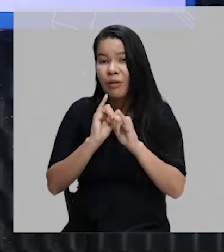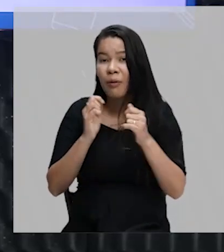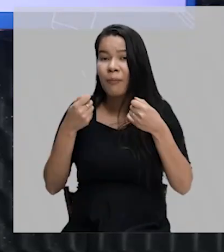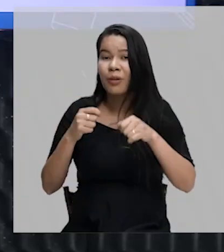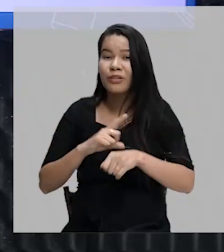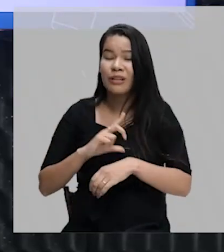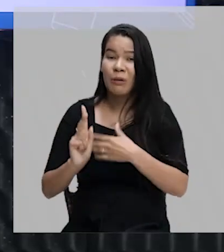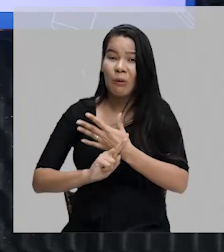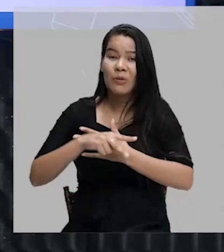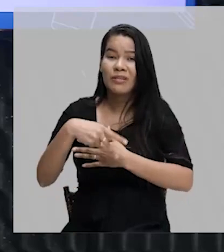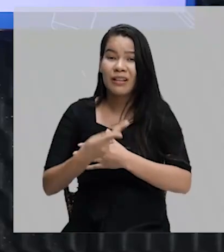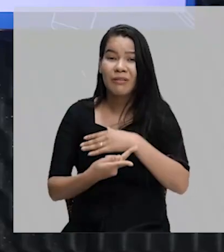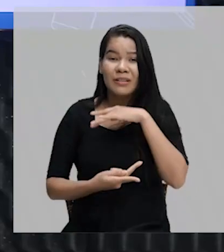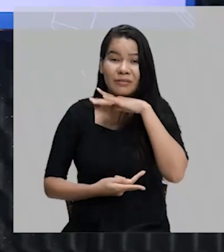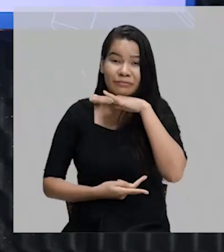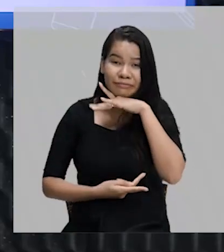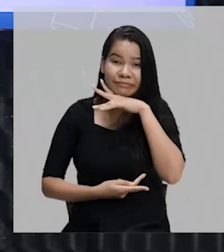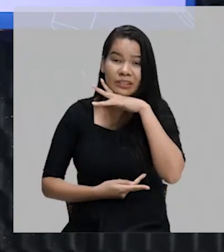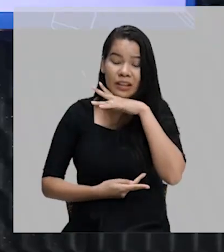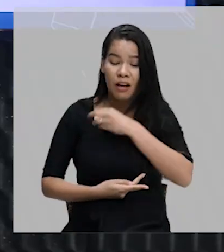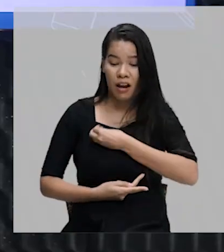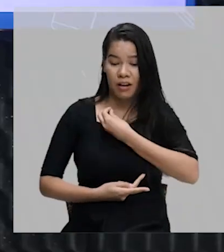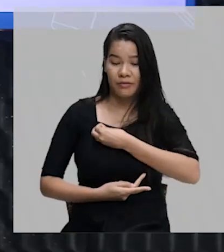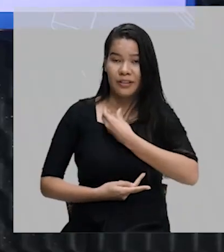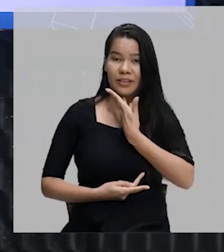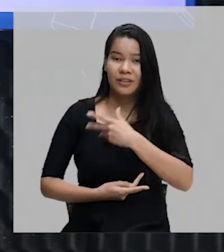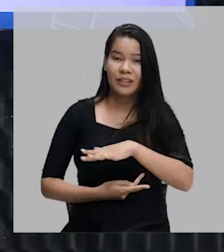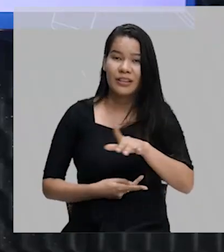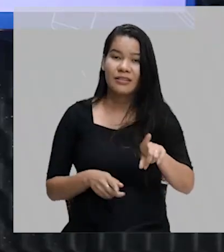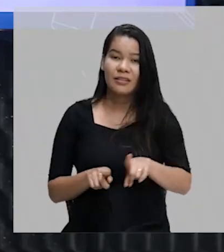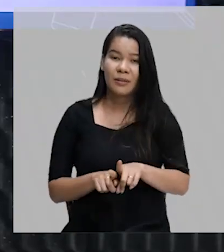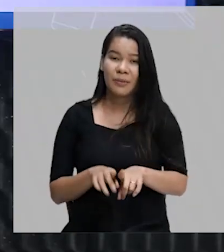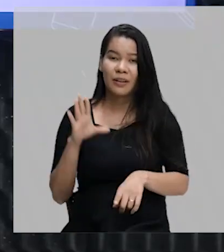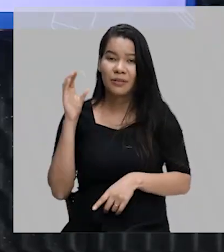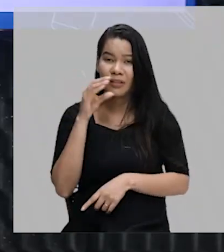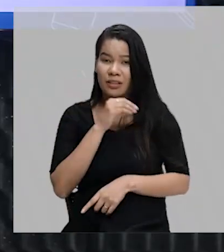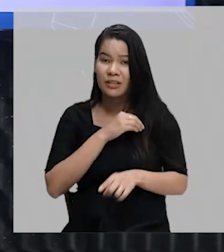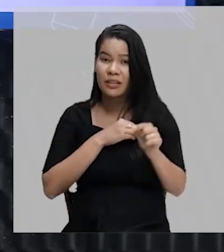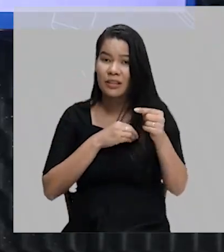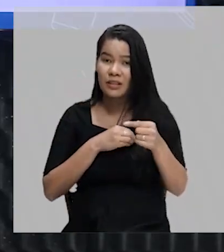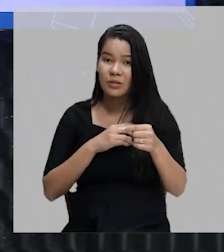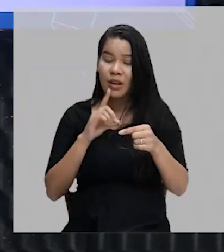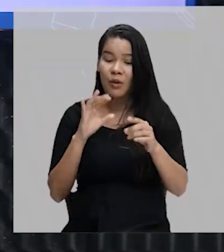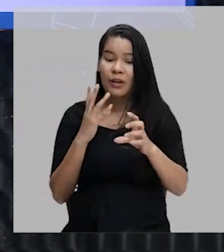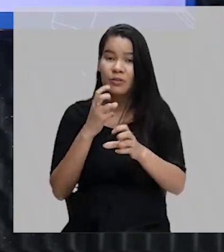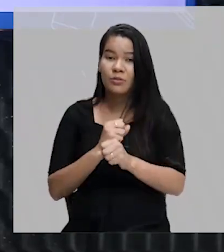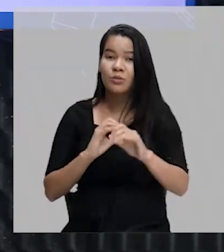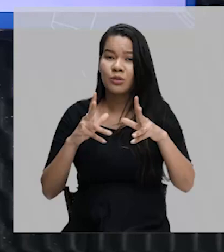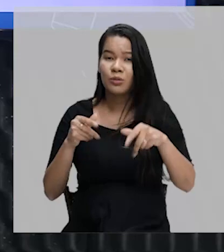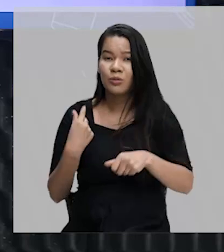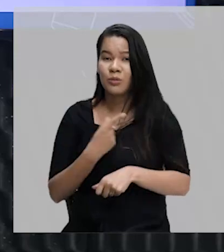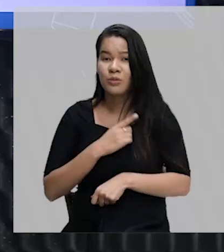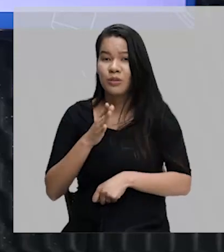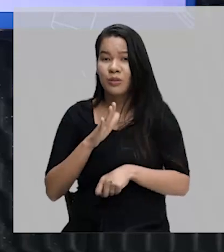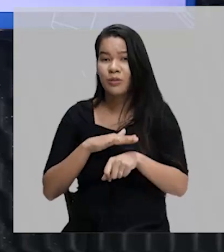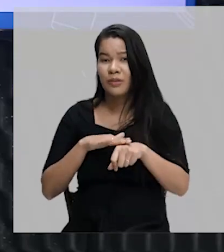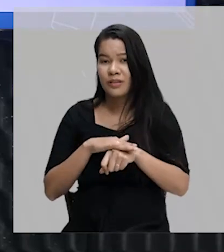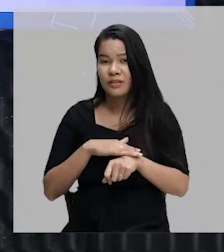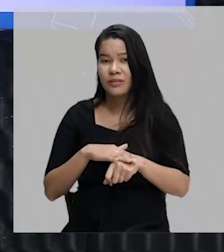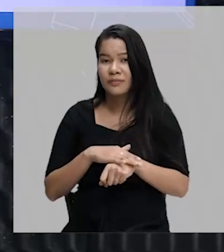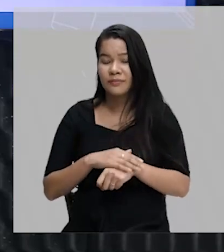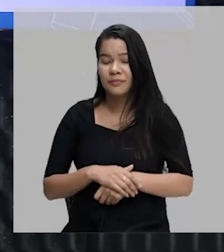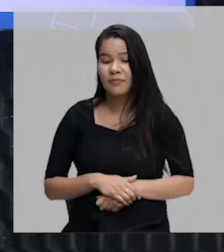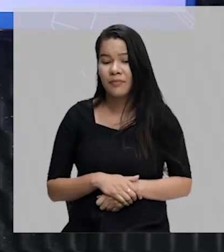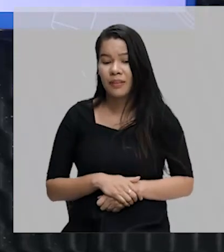trazer consequências muito negativas à vida de crianças e adolescentes. Isso aqui é o resumo de tudo que a gente está conversando.